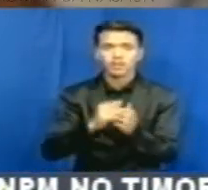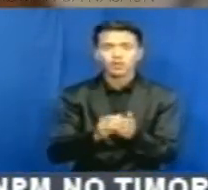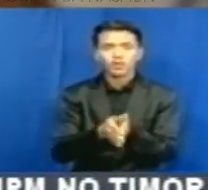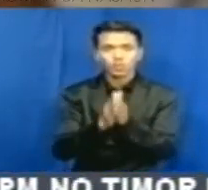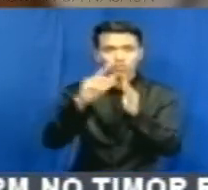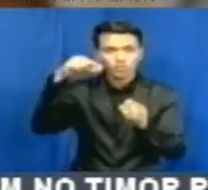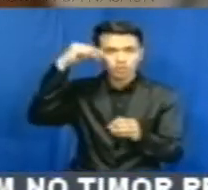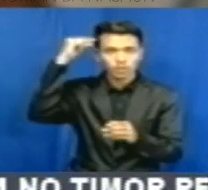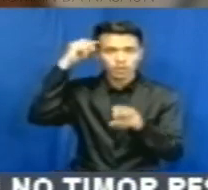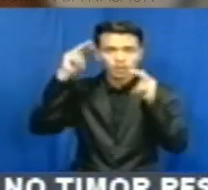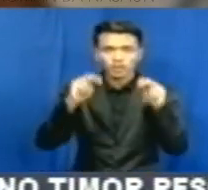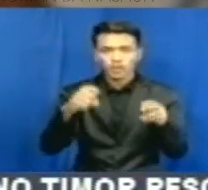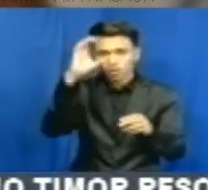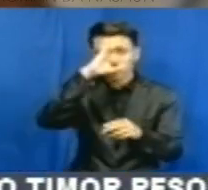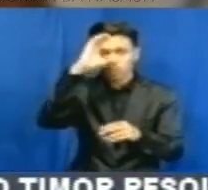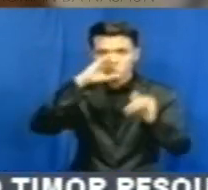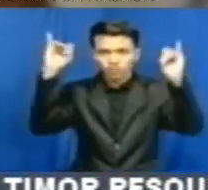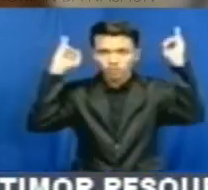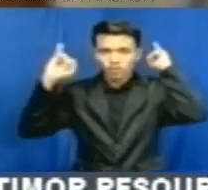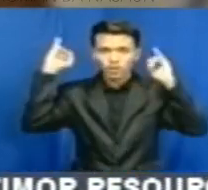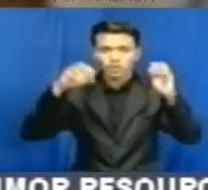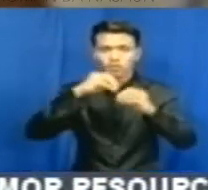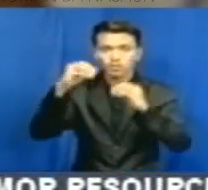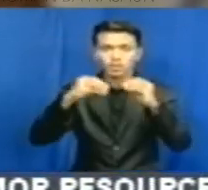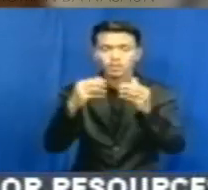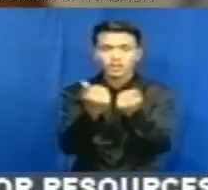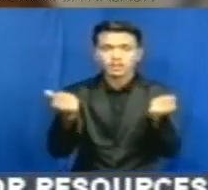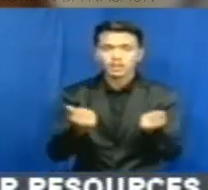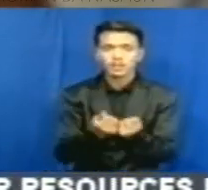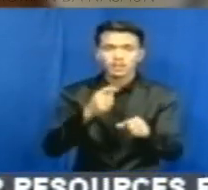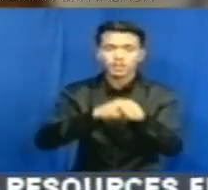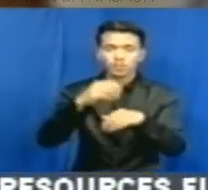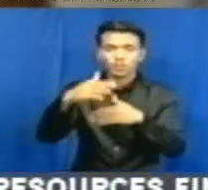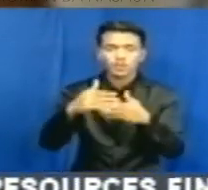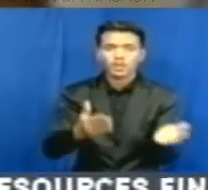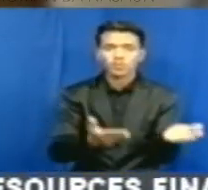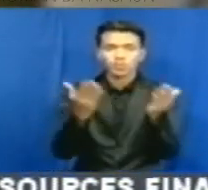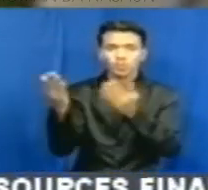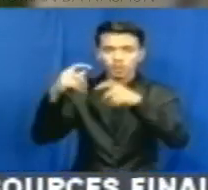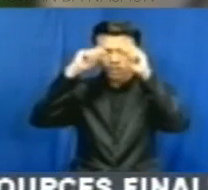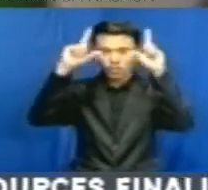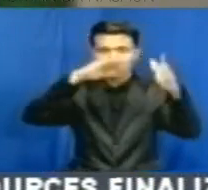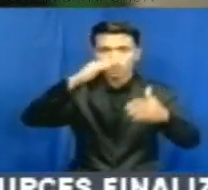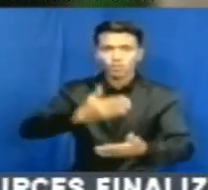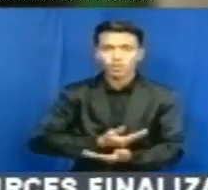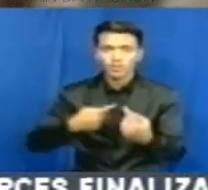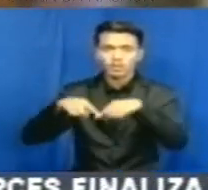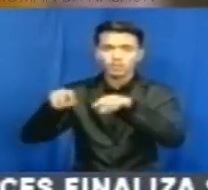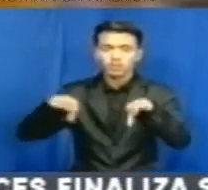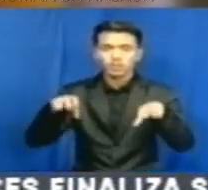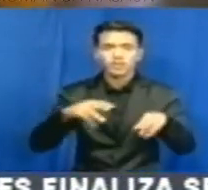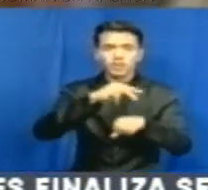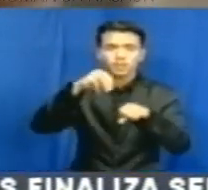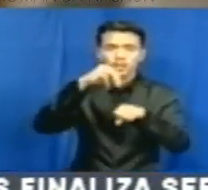seu governo tem que buscar informação. Quando a agência balu nebe a tempo badak atulori Timoruan para serviço e a Malásia no